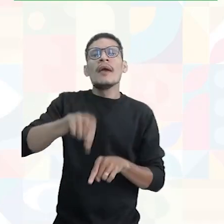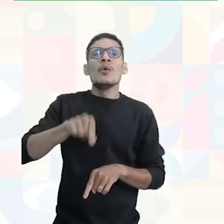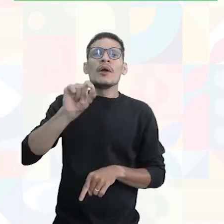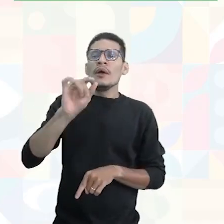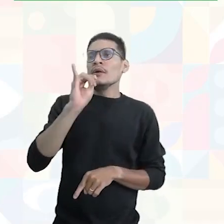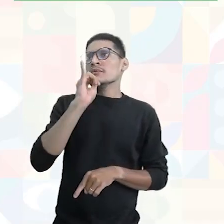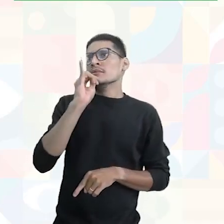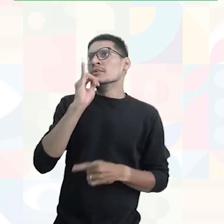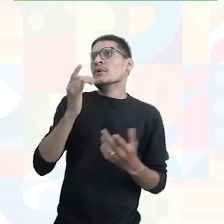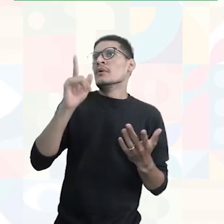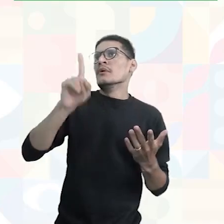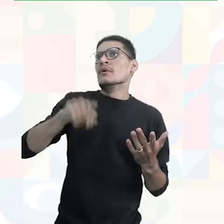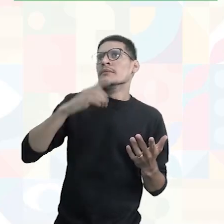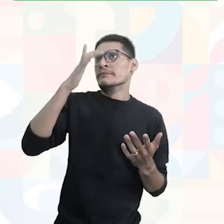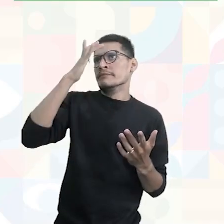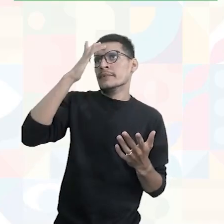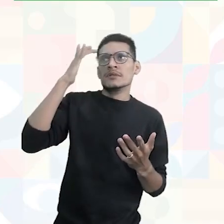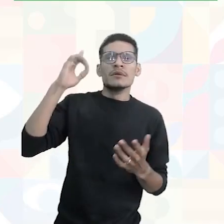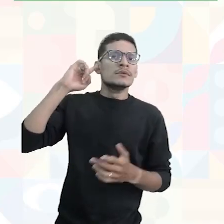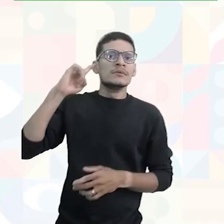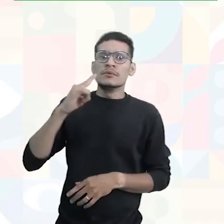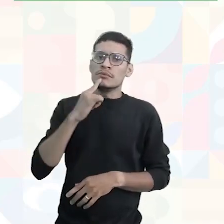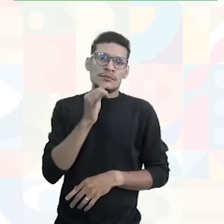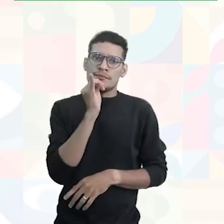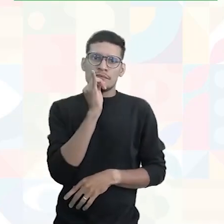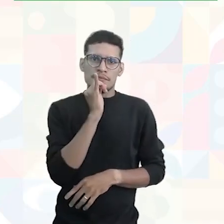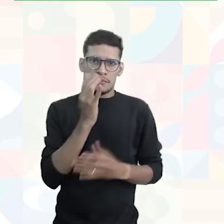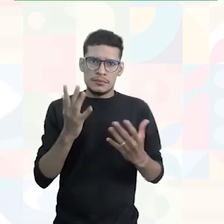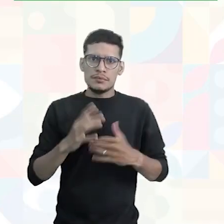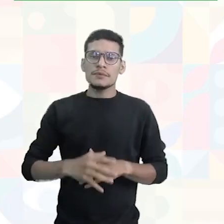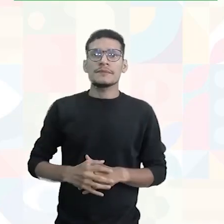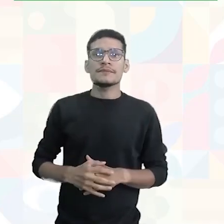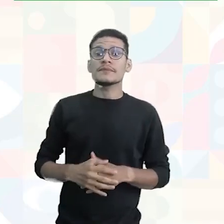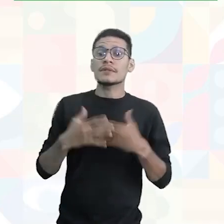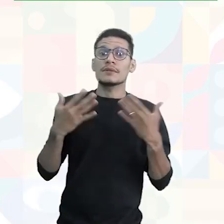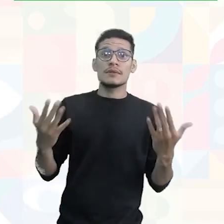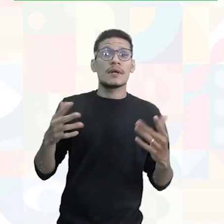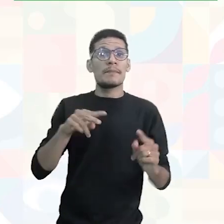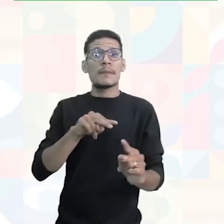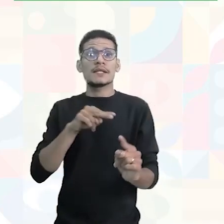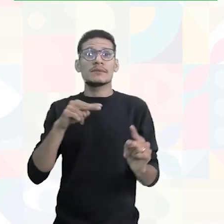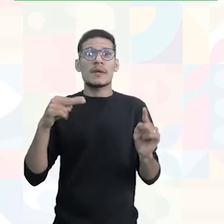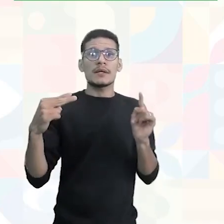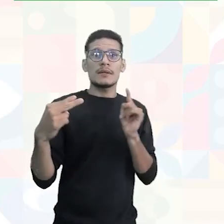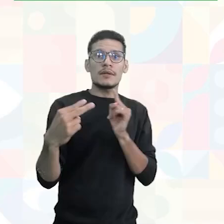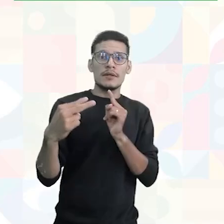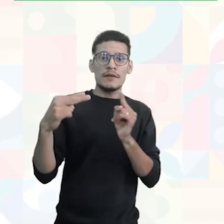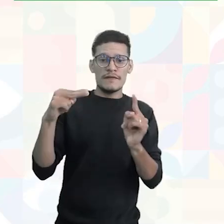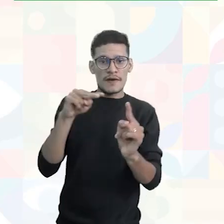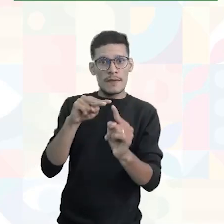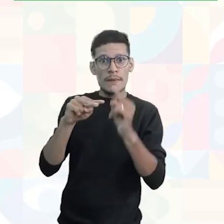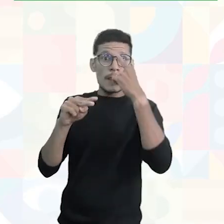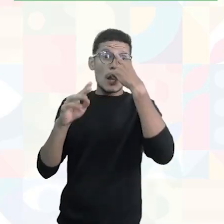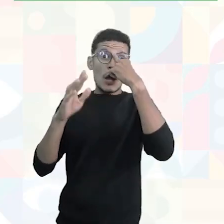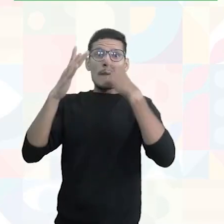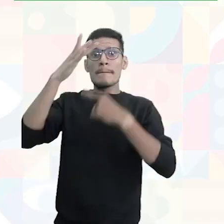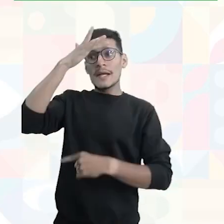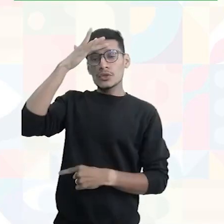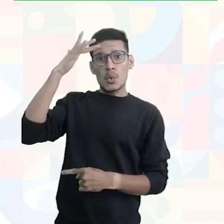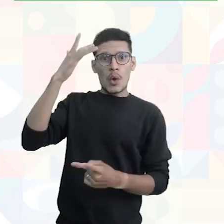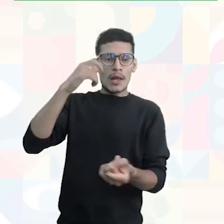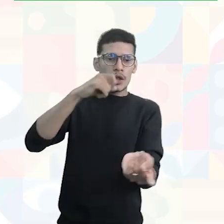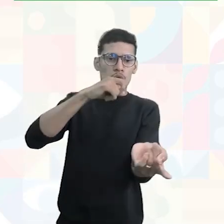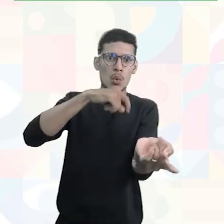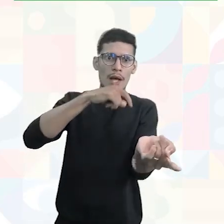uma pessoa surda. E aí, nessa perspectiva, a pessoa que é doador